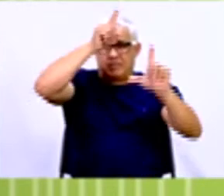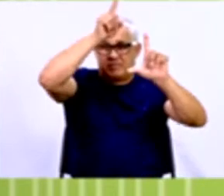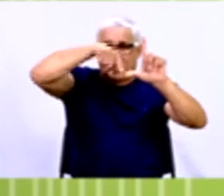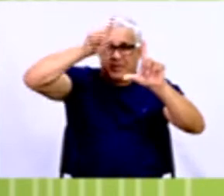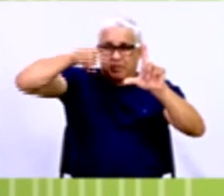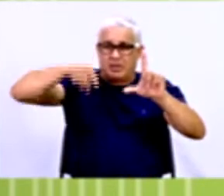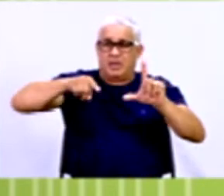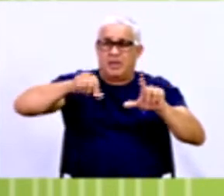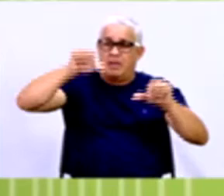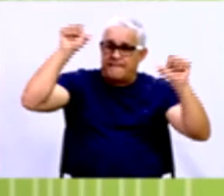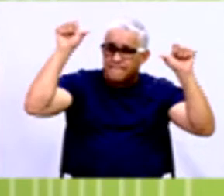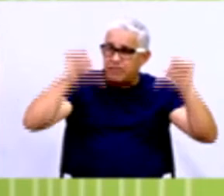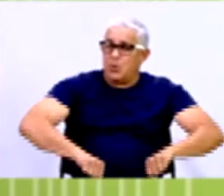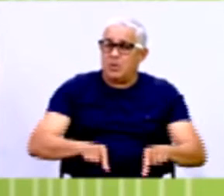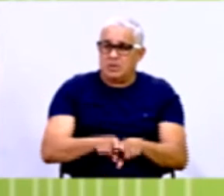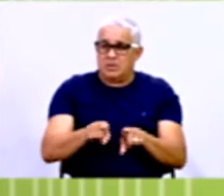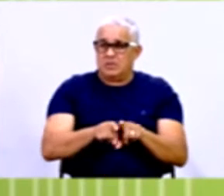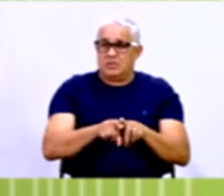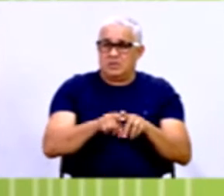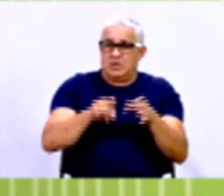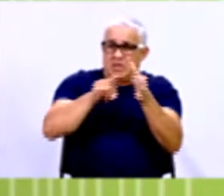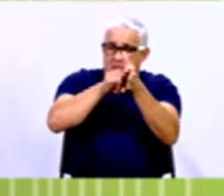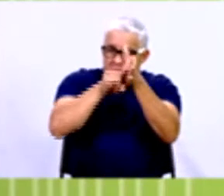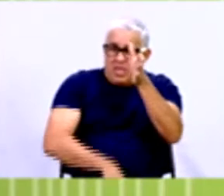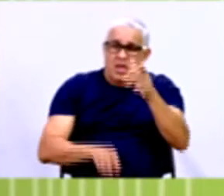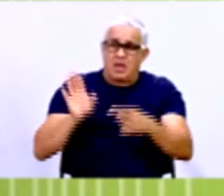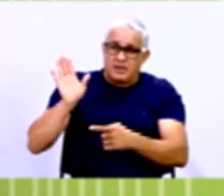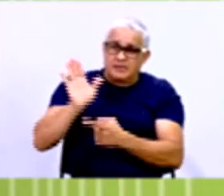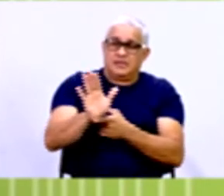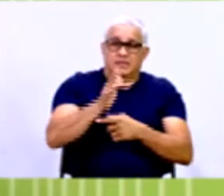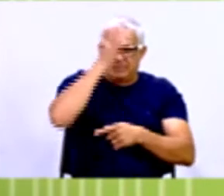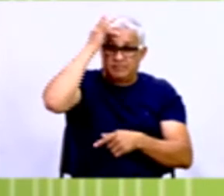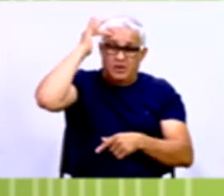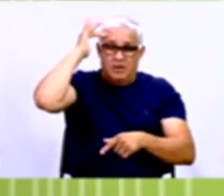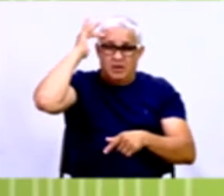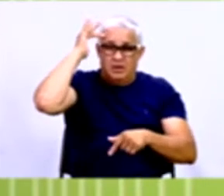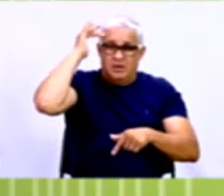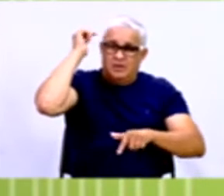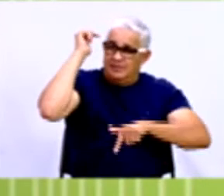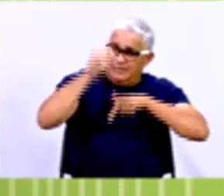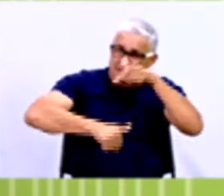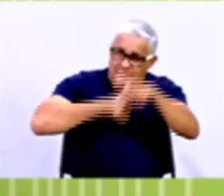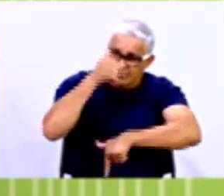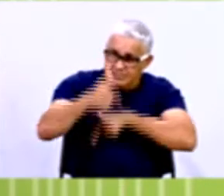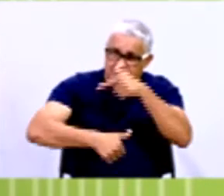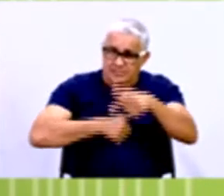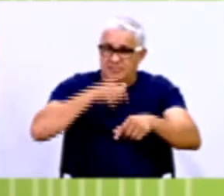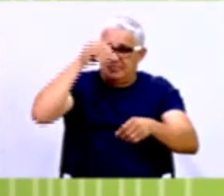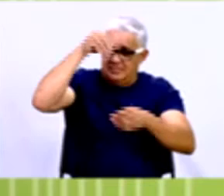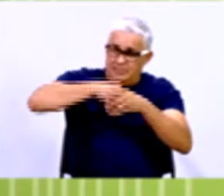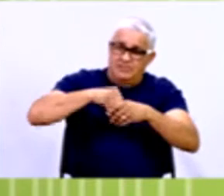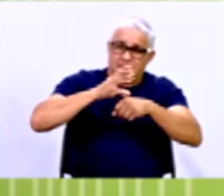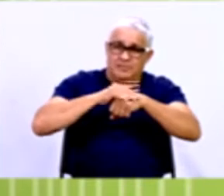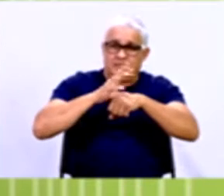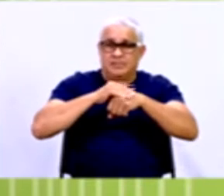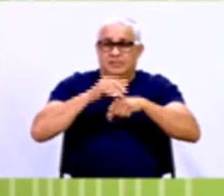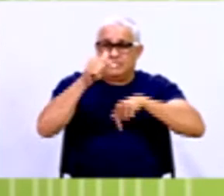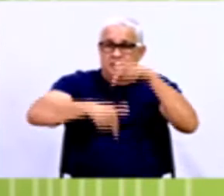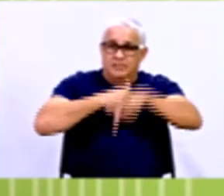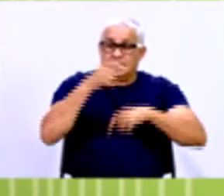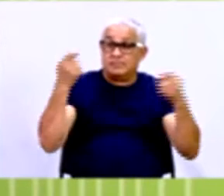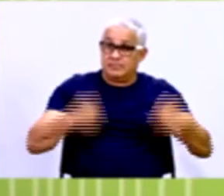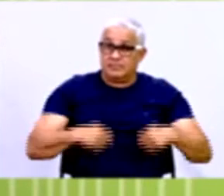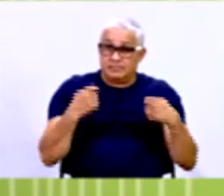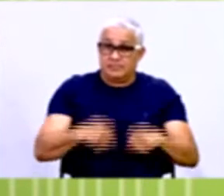uma quantidade exorbitante de trabalhadores sofrendo acidentes, doenças ocupacionais, é necessário